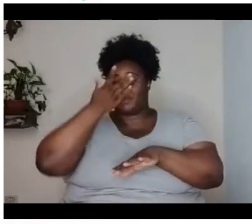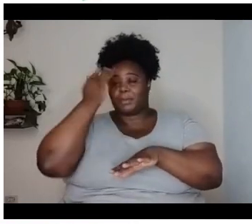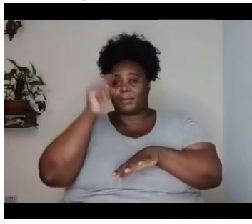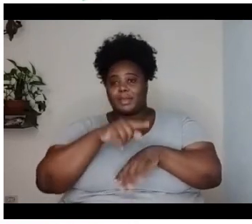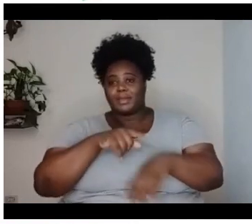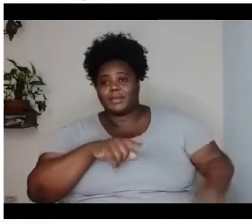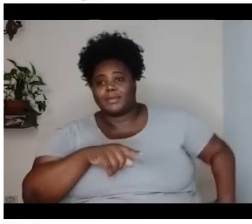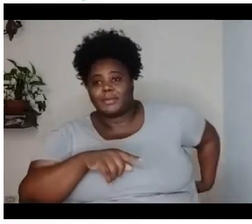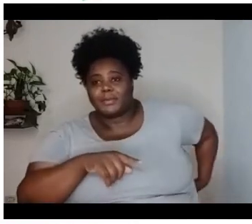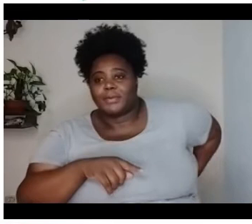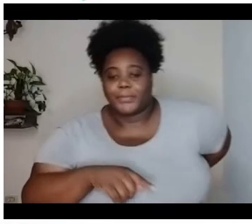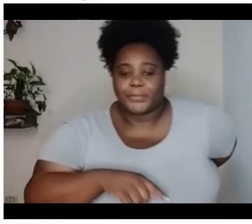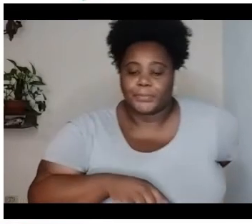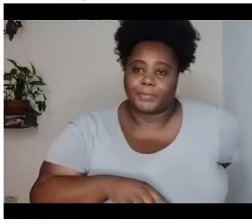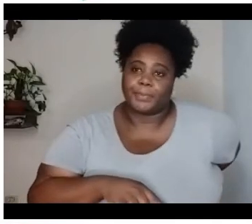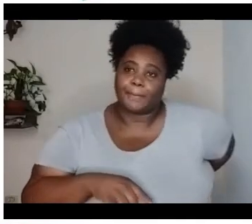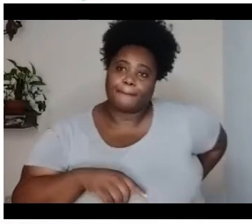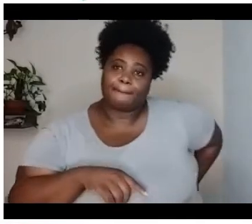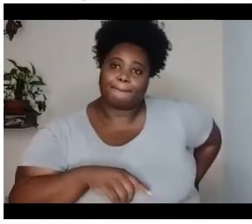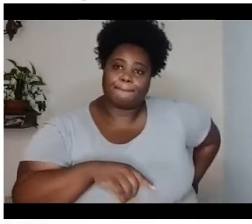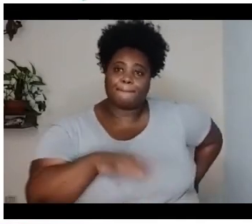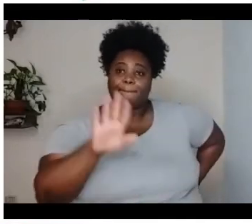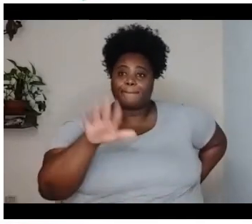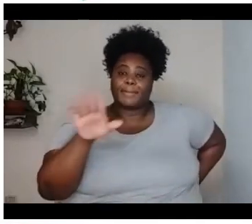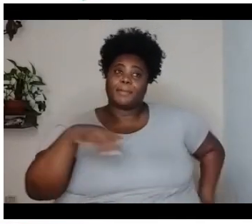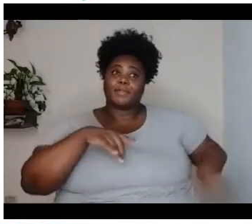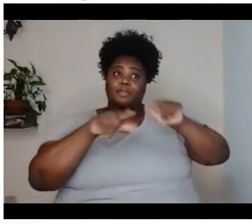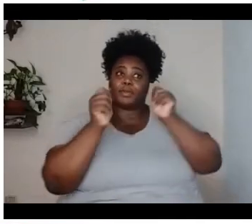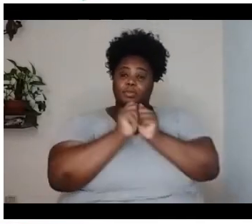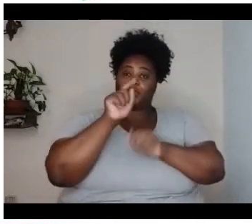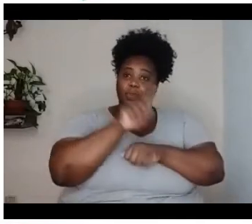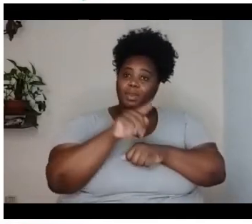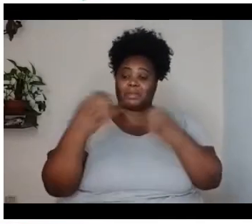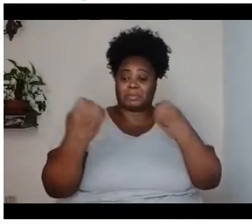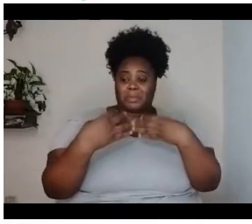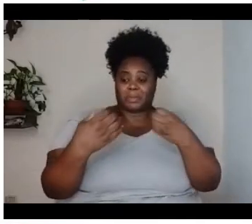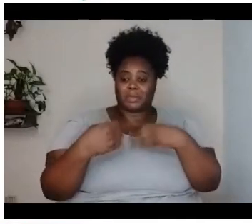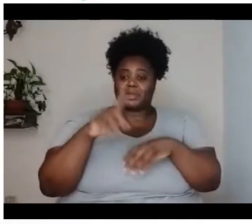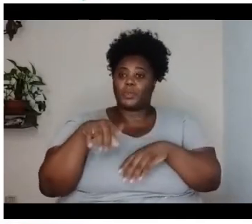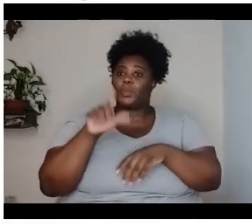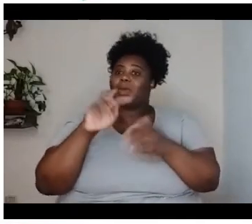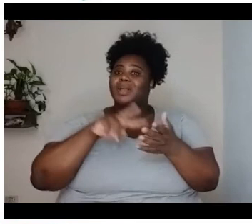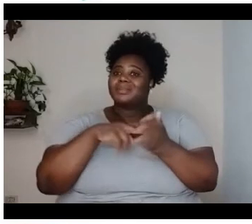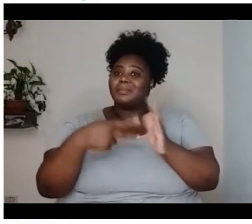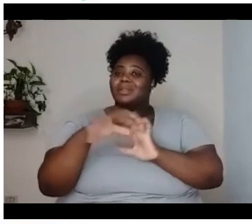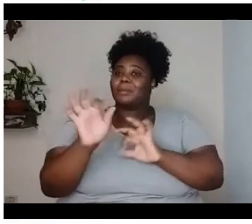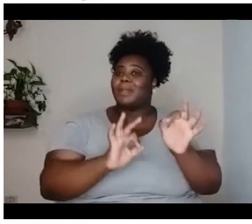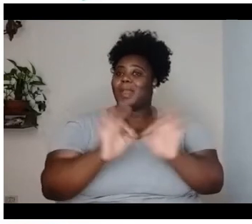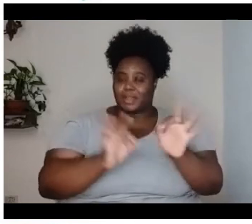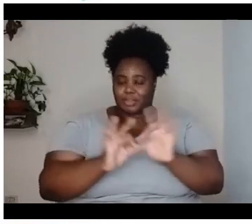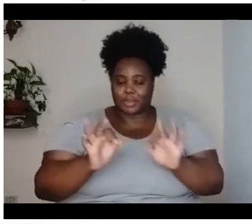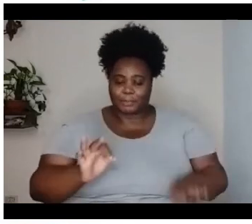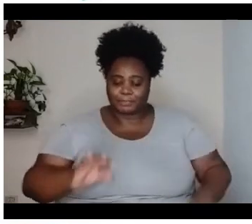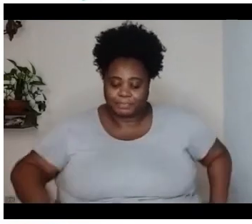está muito no meio da internet, mas ele foi meu chefe durante 10 anos e ele me ensinou o que significa planejar.